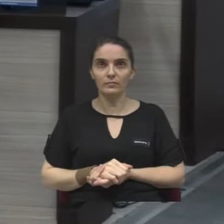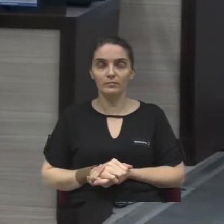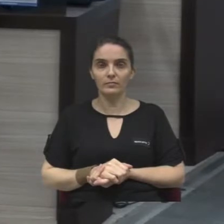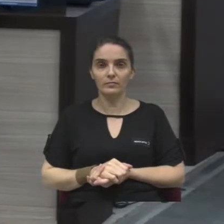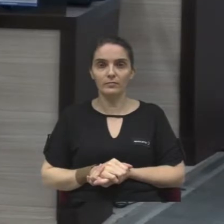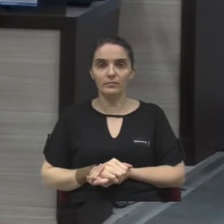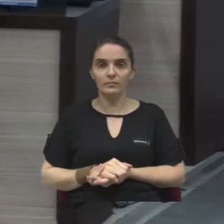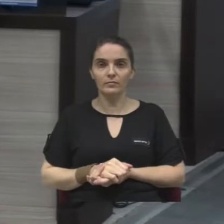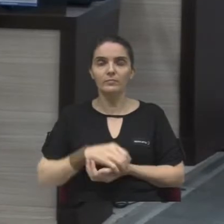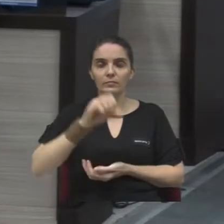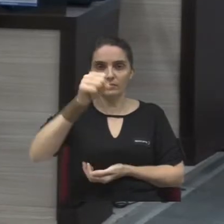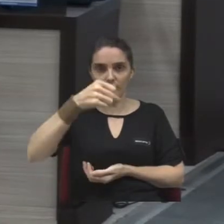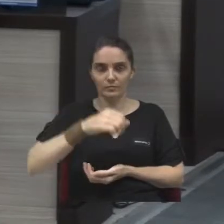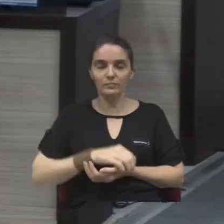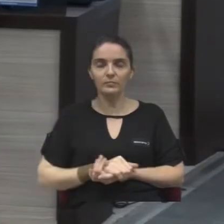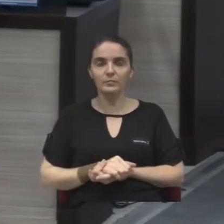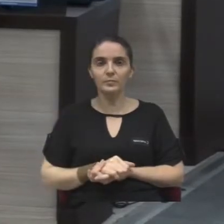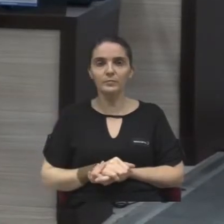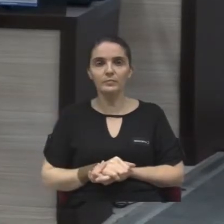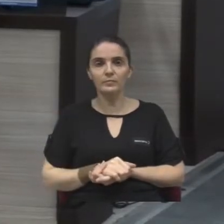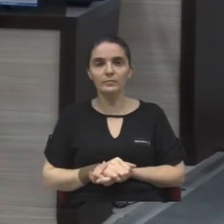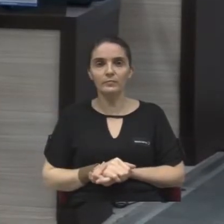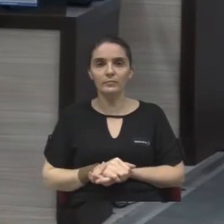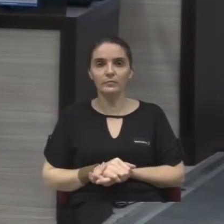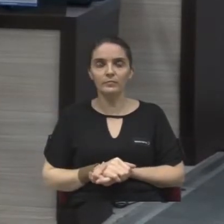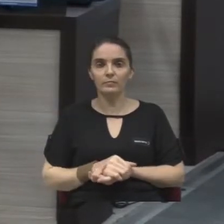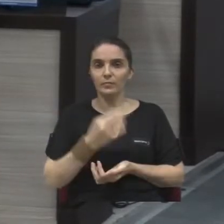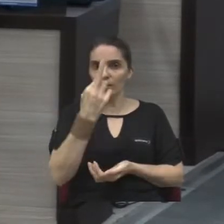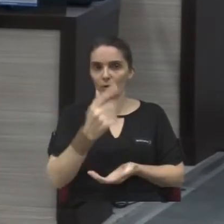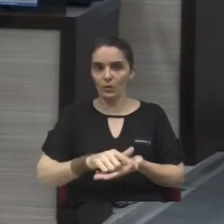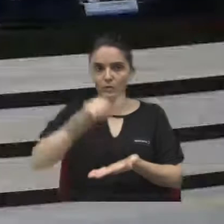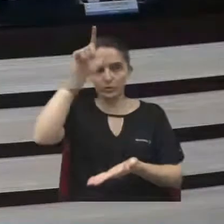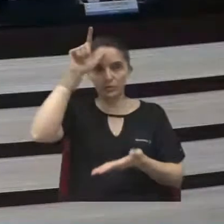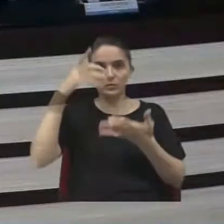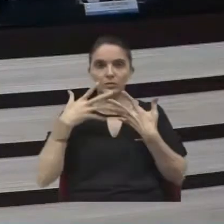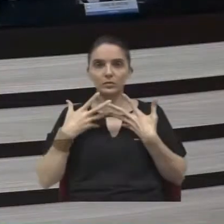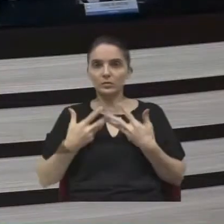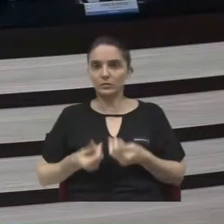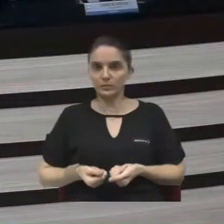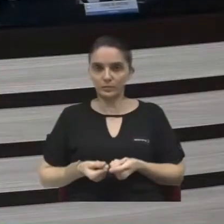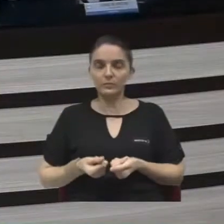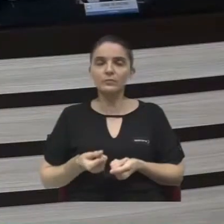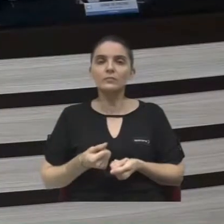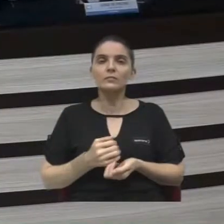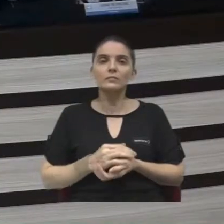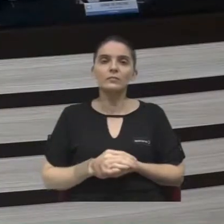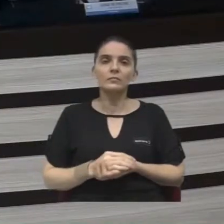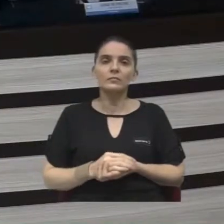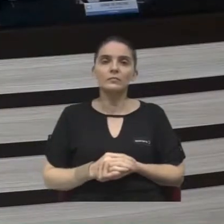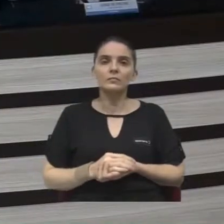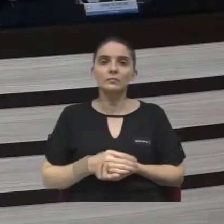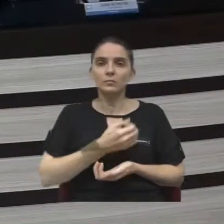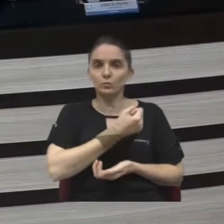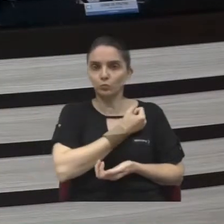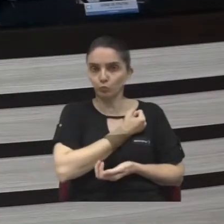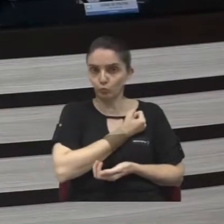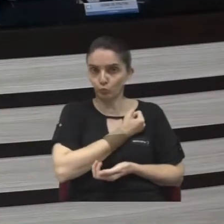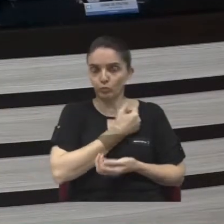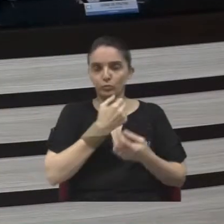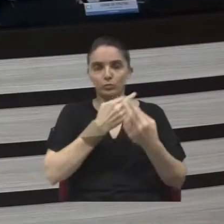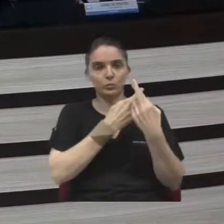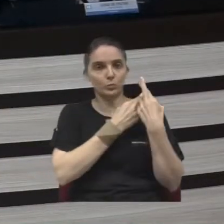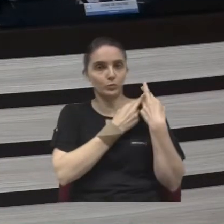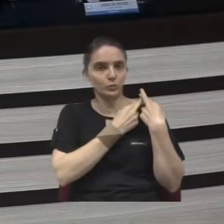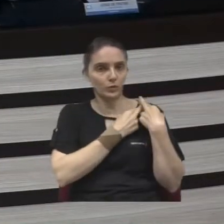Sim, presidente. Conforme deliberado pelos líderes, passamos à leitura dos requerimentos, apenas o número, o autor e a